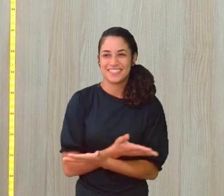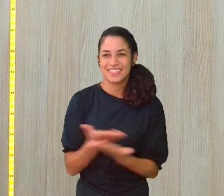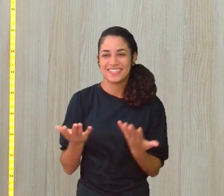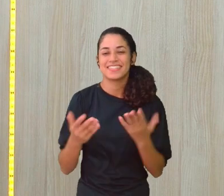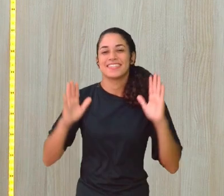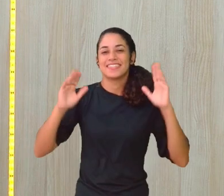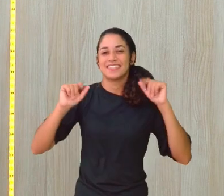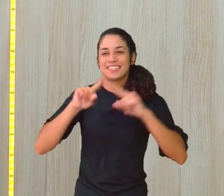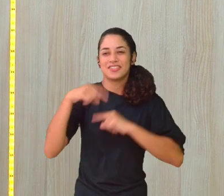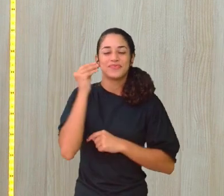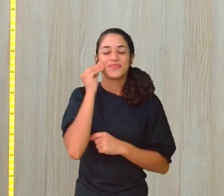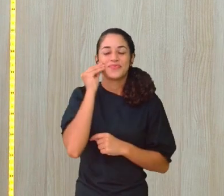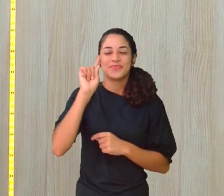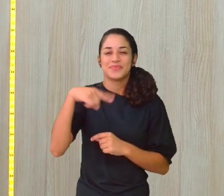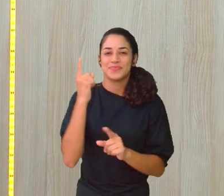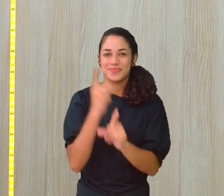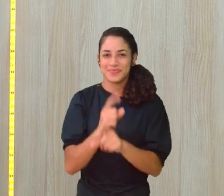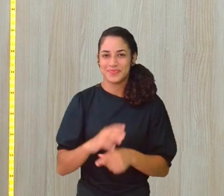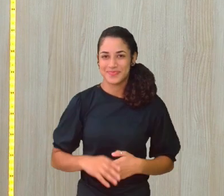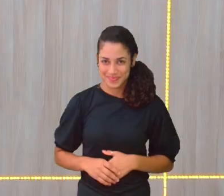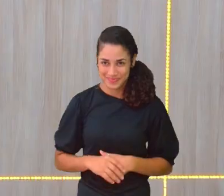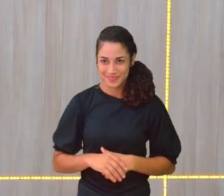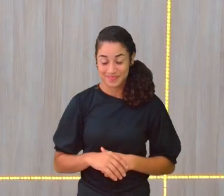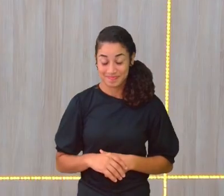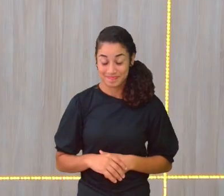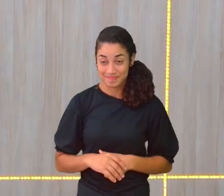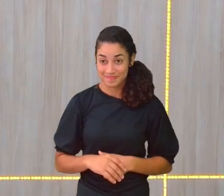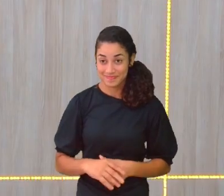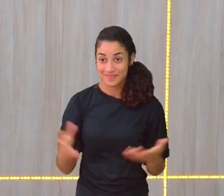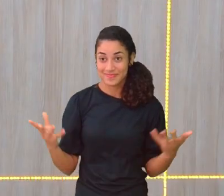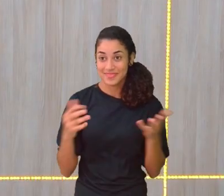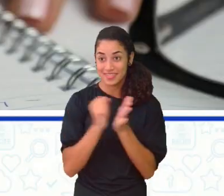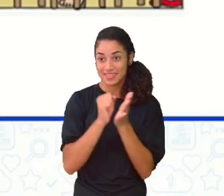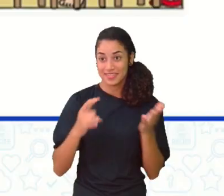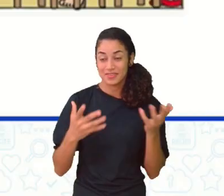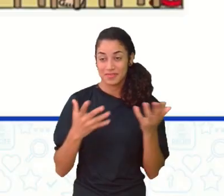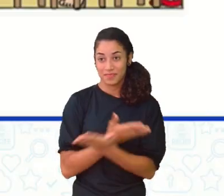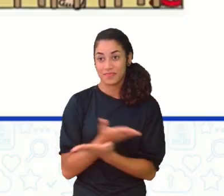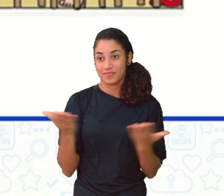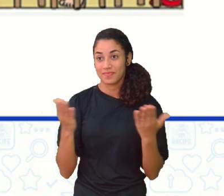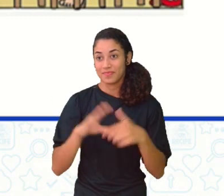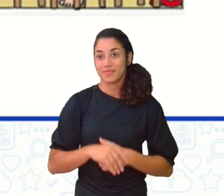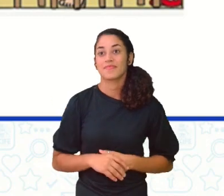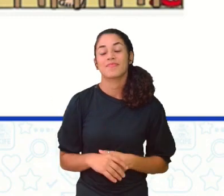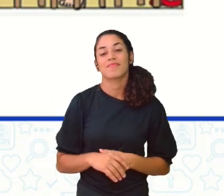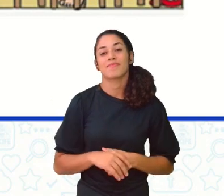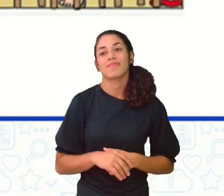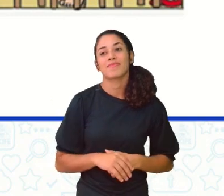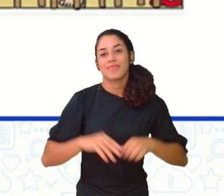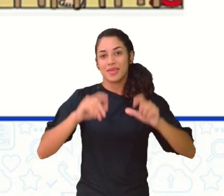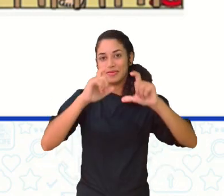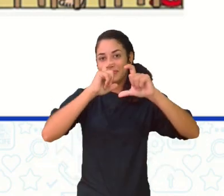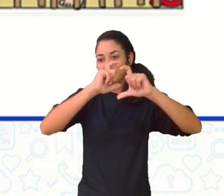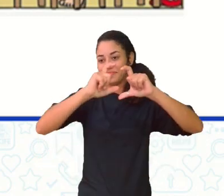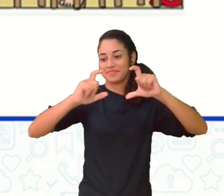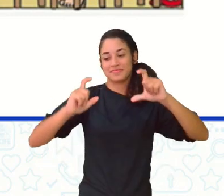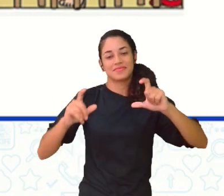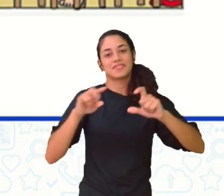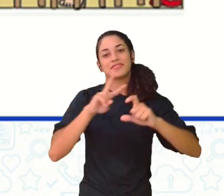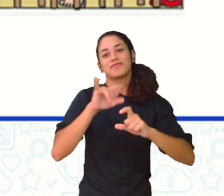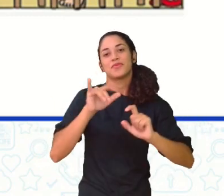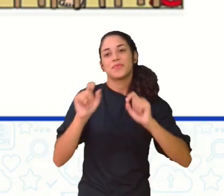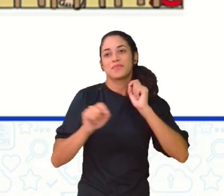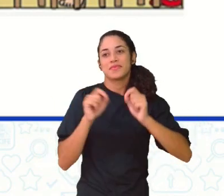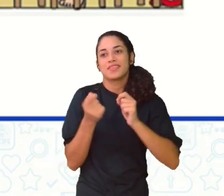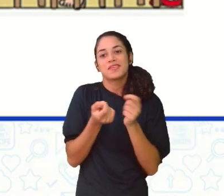Um cheiro e até a próxima aula. Então, deixo aí uma atividade para vocês, tá? Uma tirinha, onde